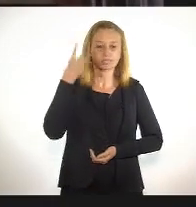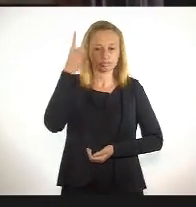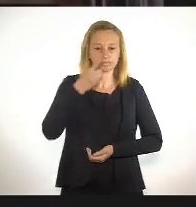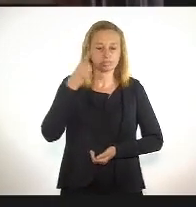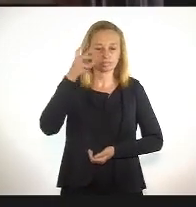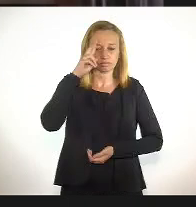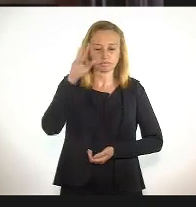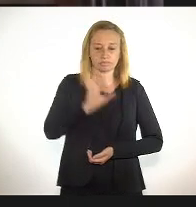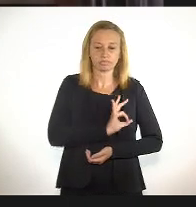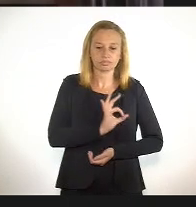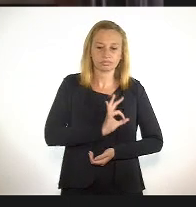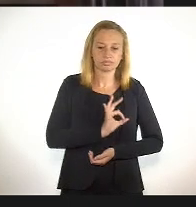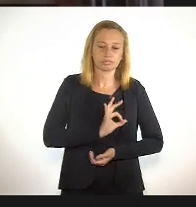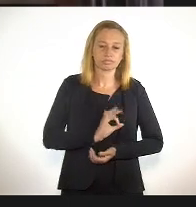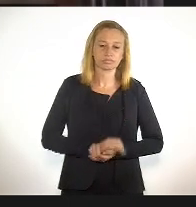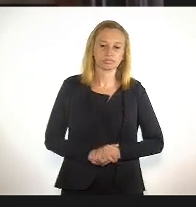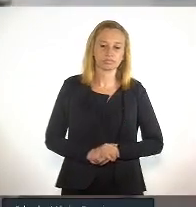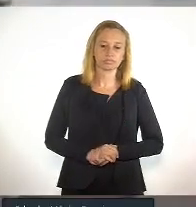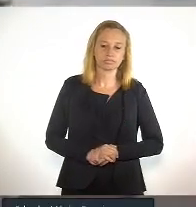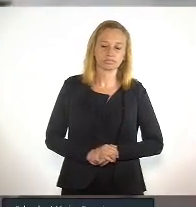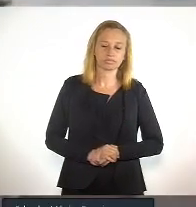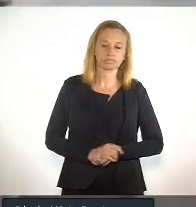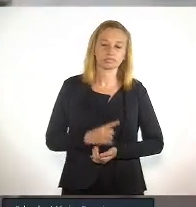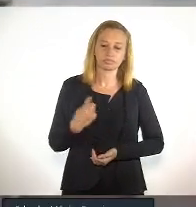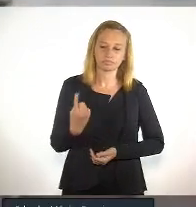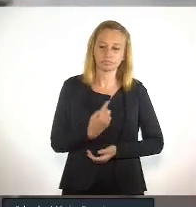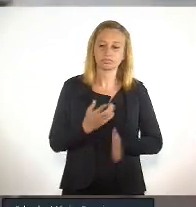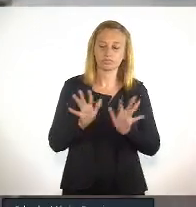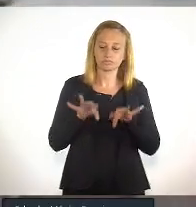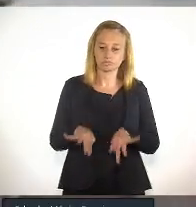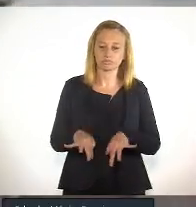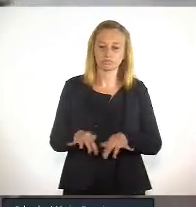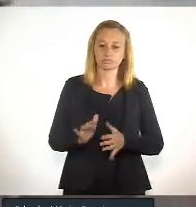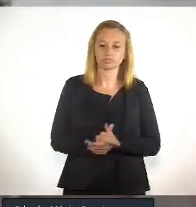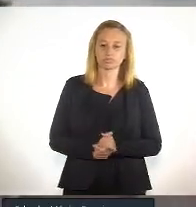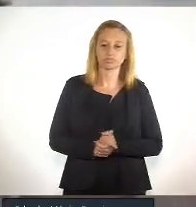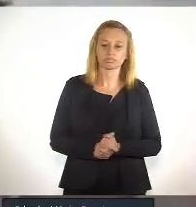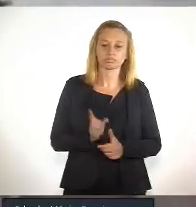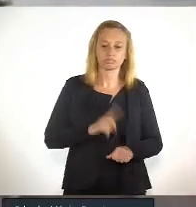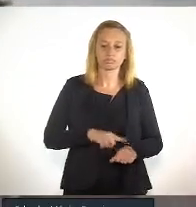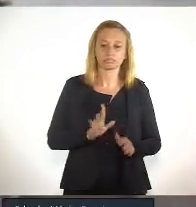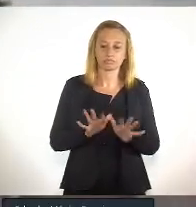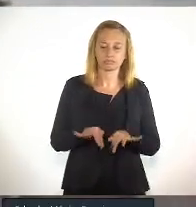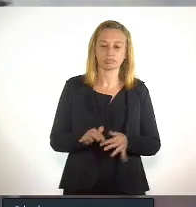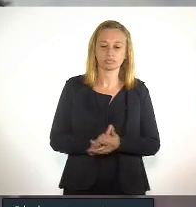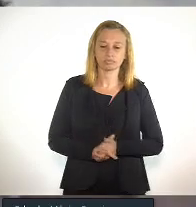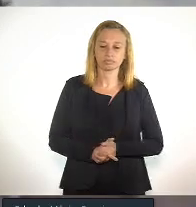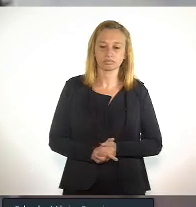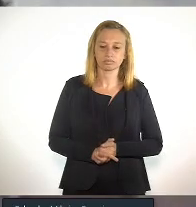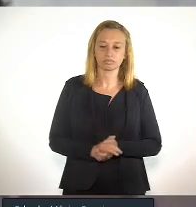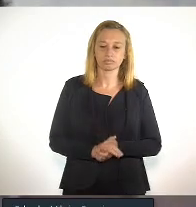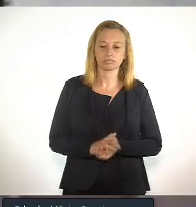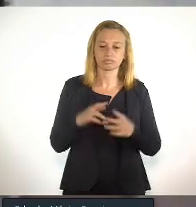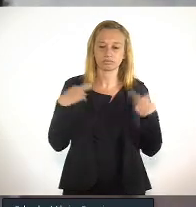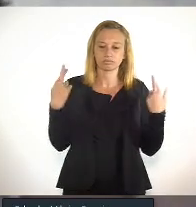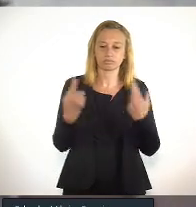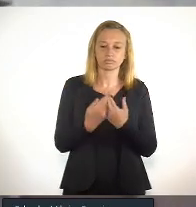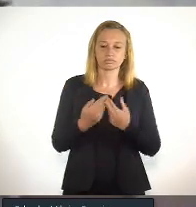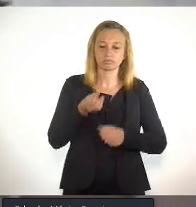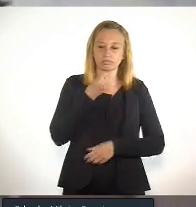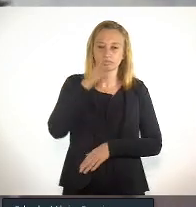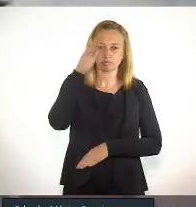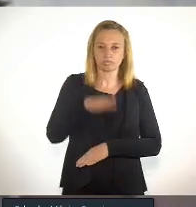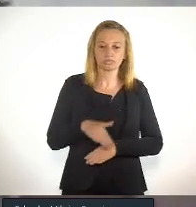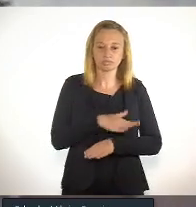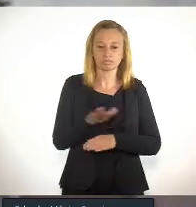capitão Paulo Teixeira. Nós declaramos aqui encerrado o expediente final dessa sessão. Boa